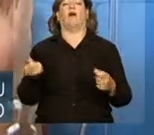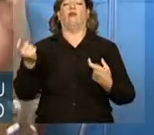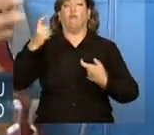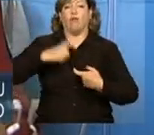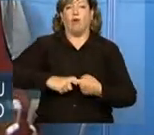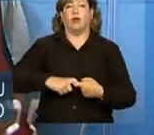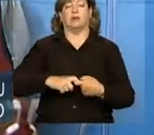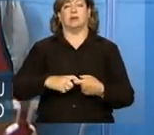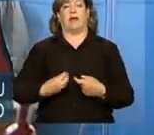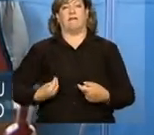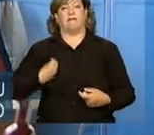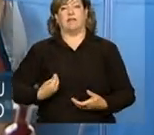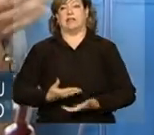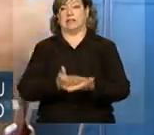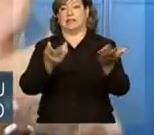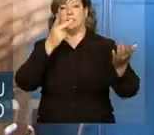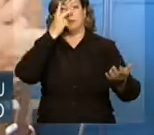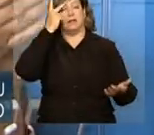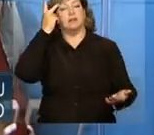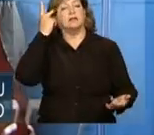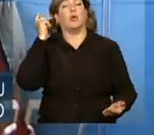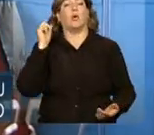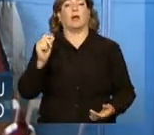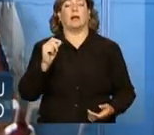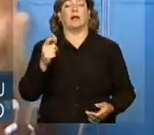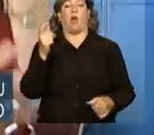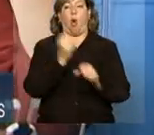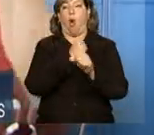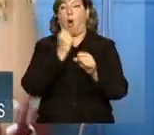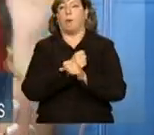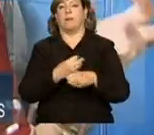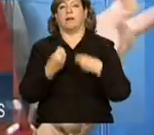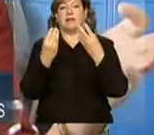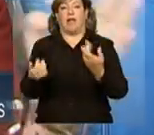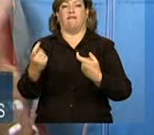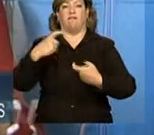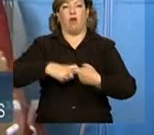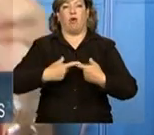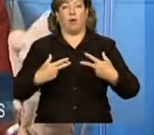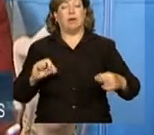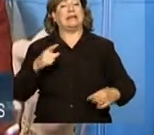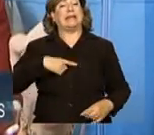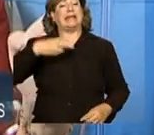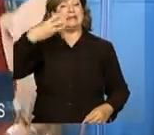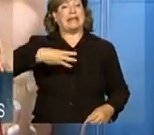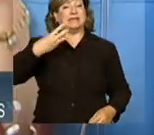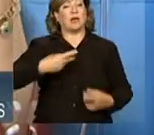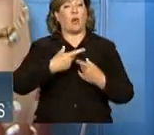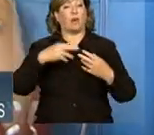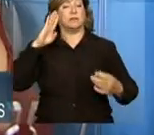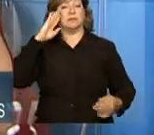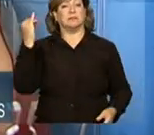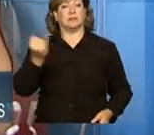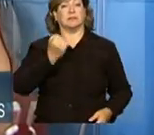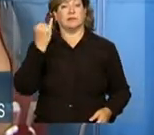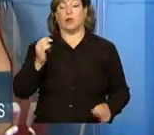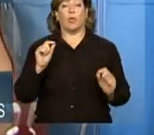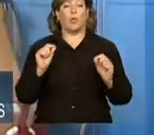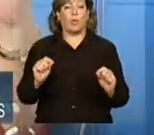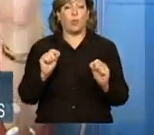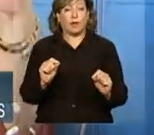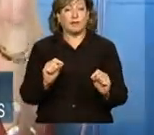as condições de vida das pessoas, que é a obra de reconstrução, tem uma terceira que é fundamental, que é a